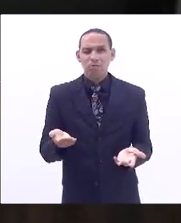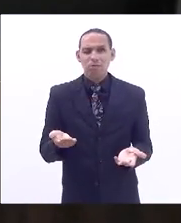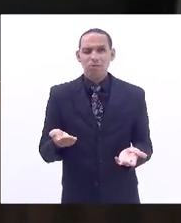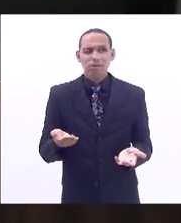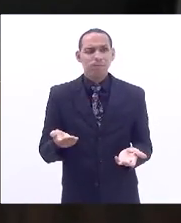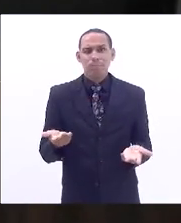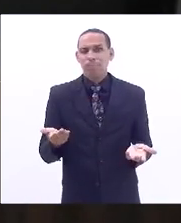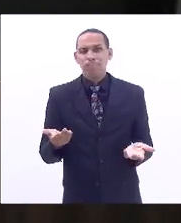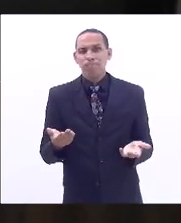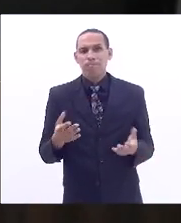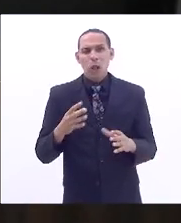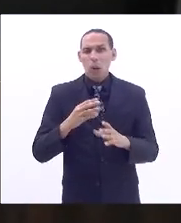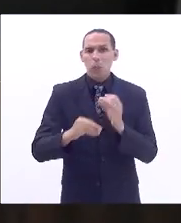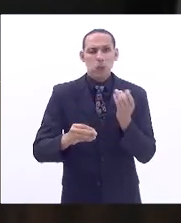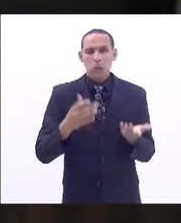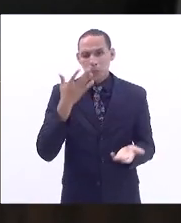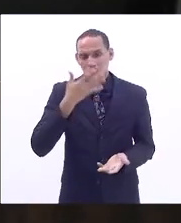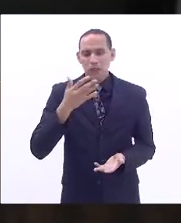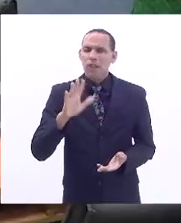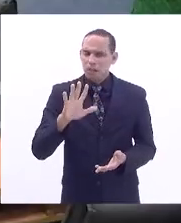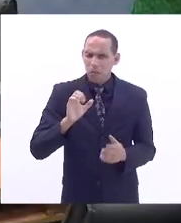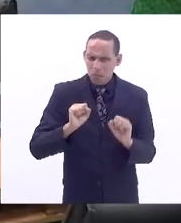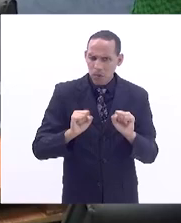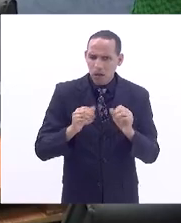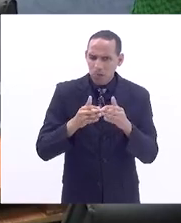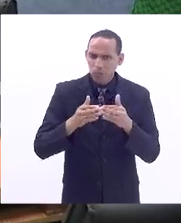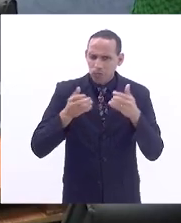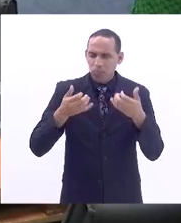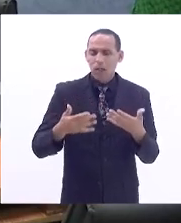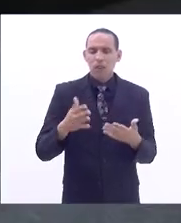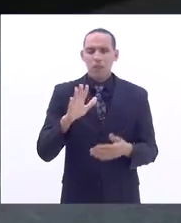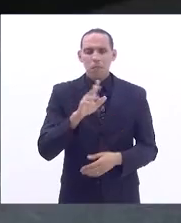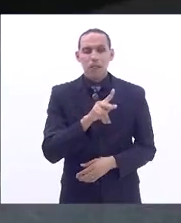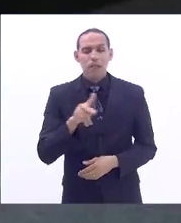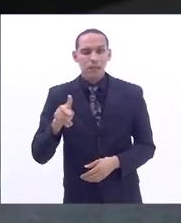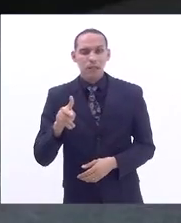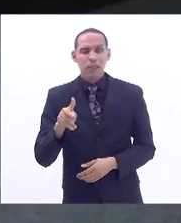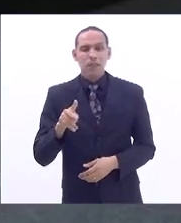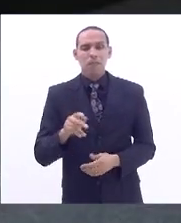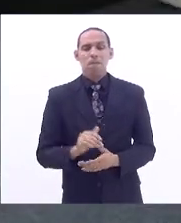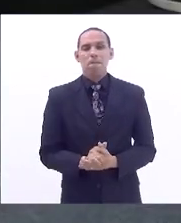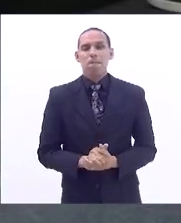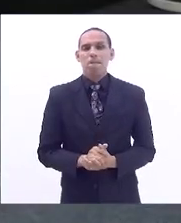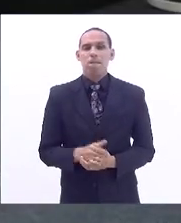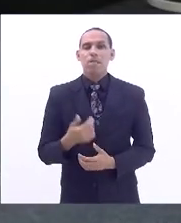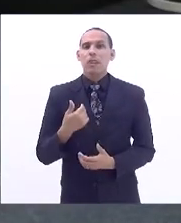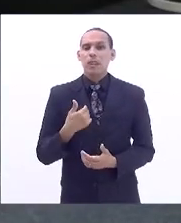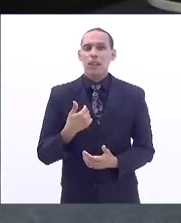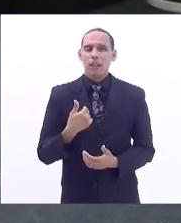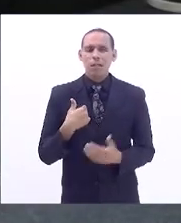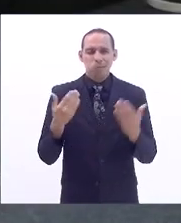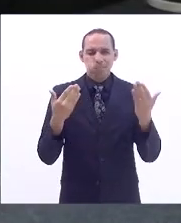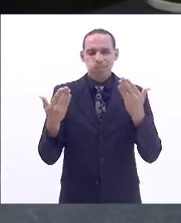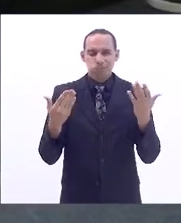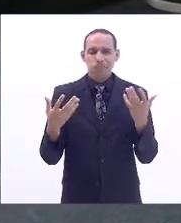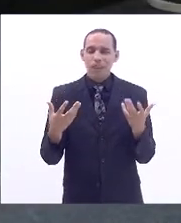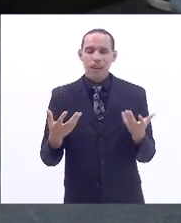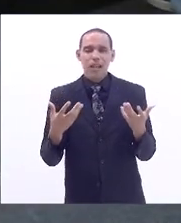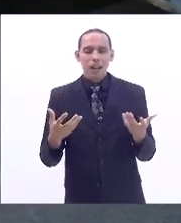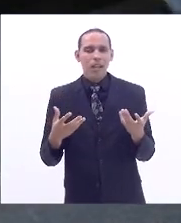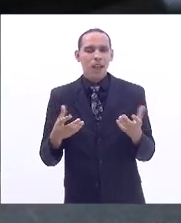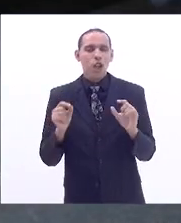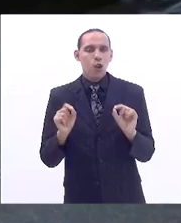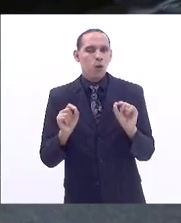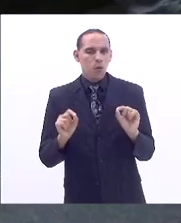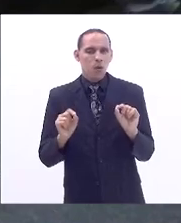saída mais eu queria fazer chame permite sim de problemas seu presente eu quero as usar por analogia o mesmo entendimento